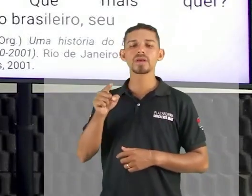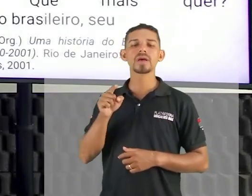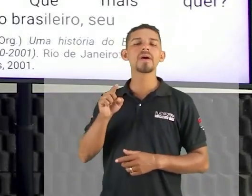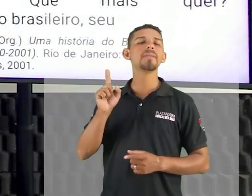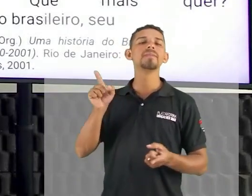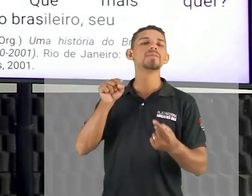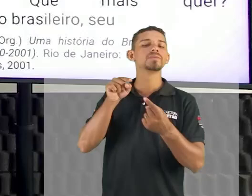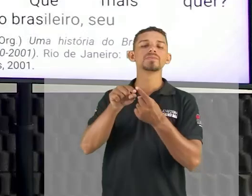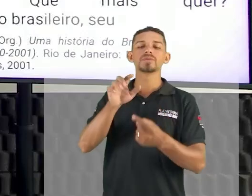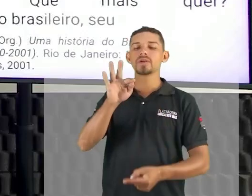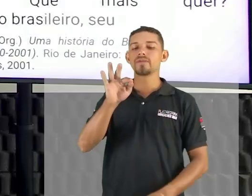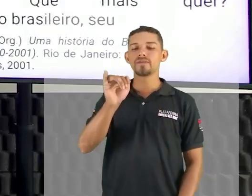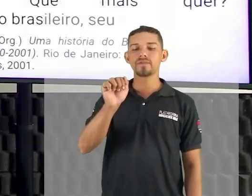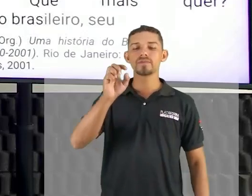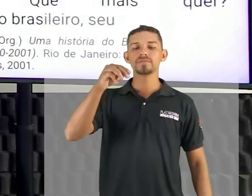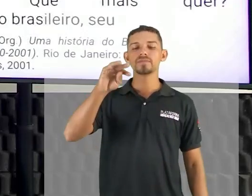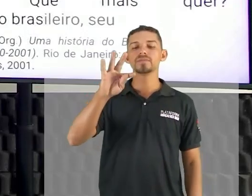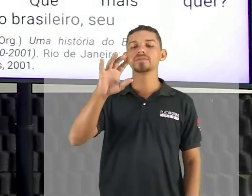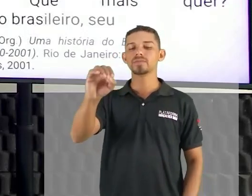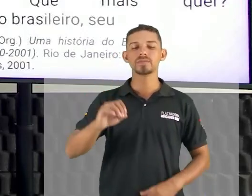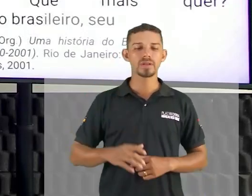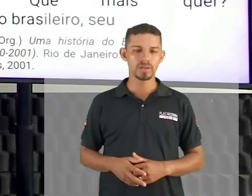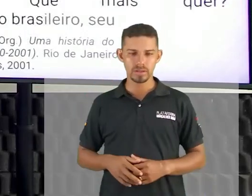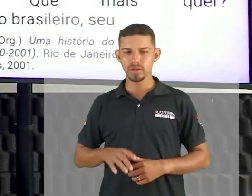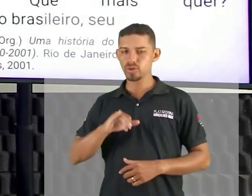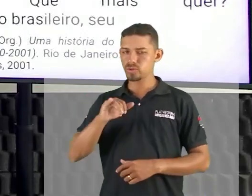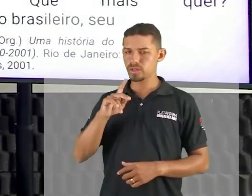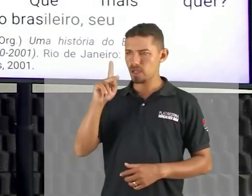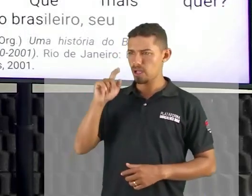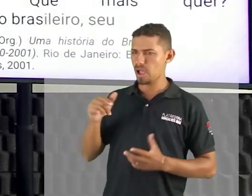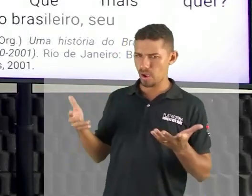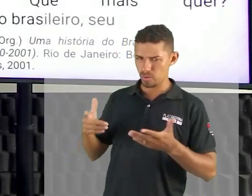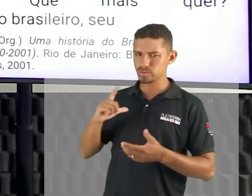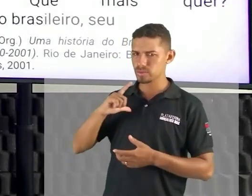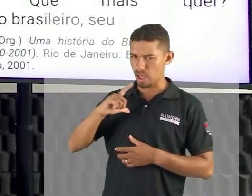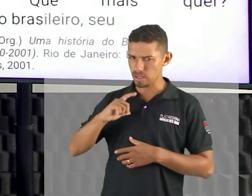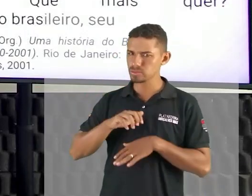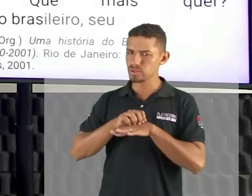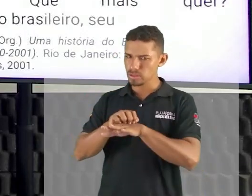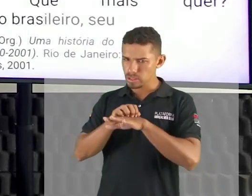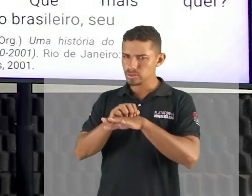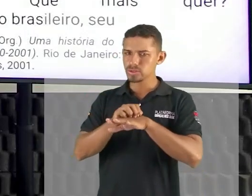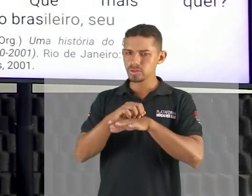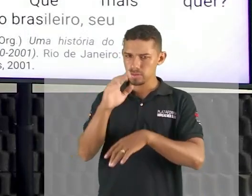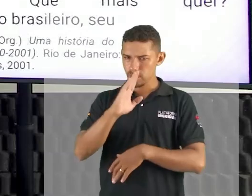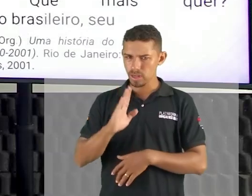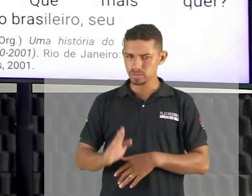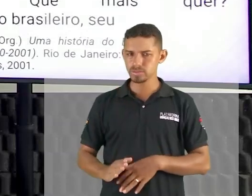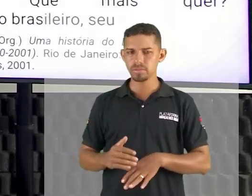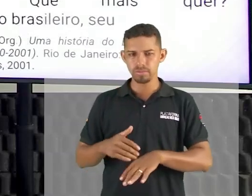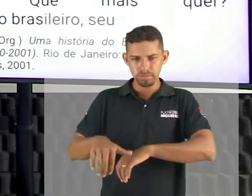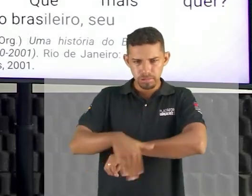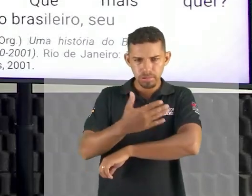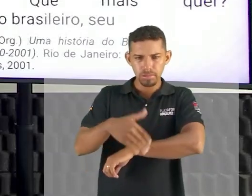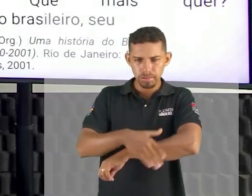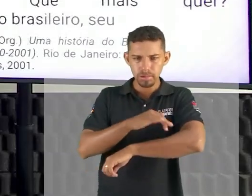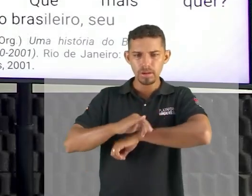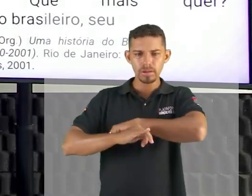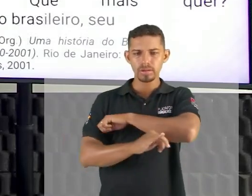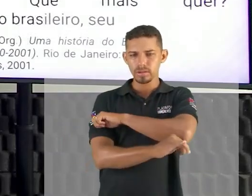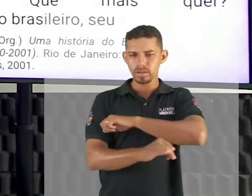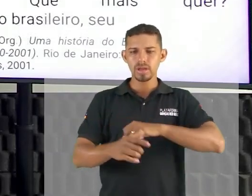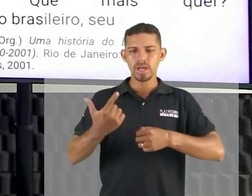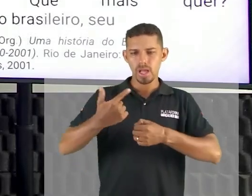faminto. JK, você agora tem automóvel brasileiro para correr em estradas pavimentadas com asfalto brasileiro, com